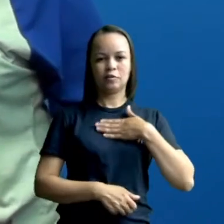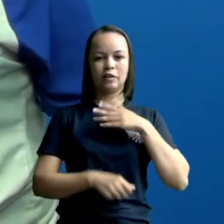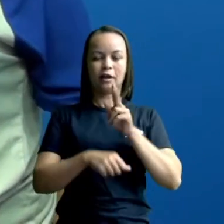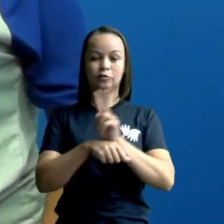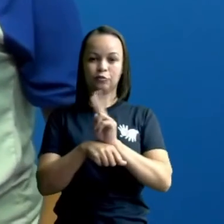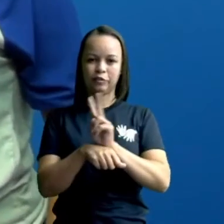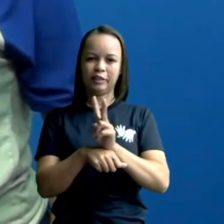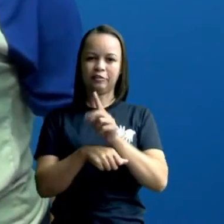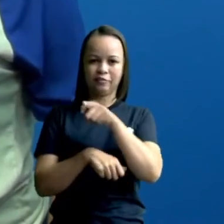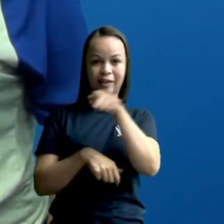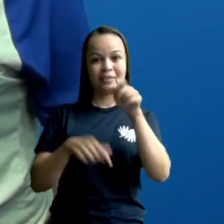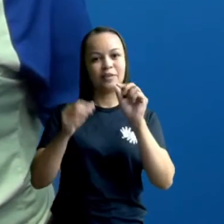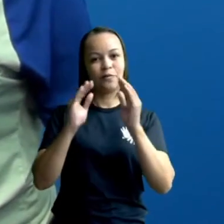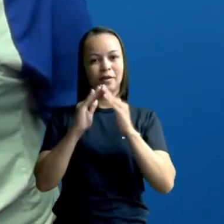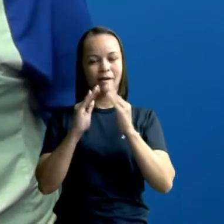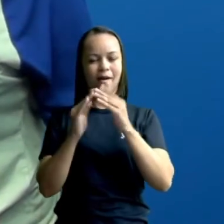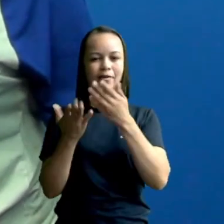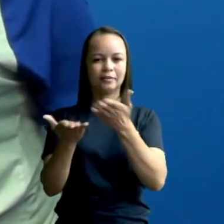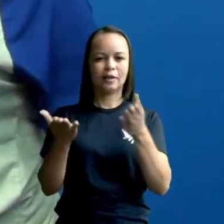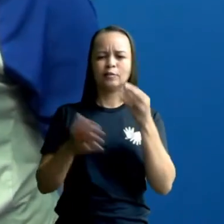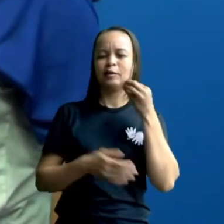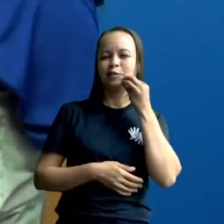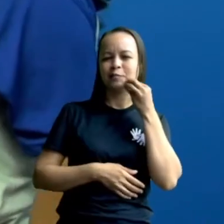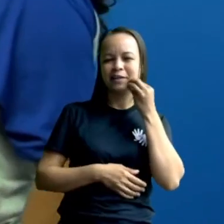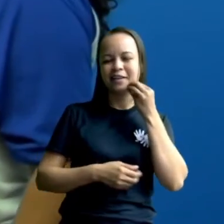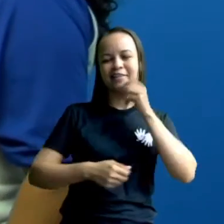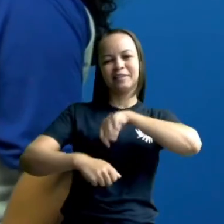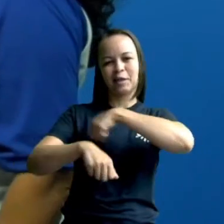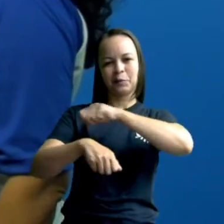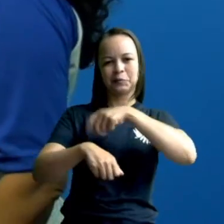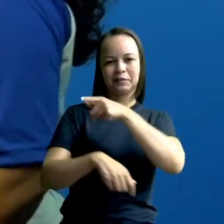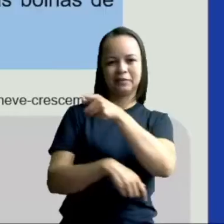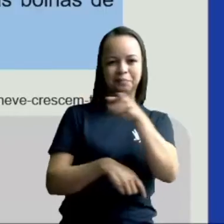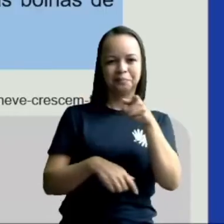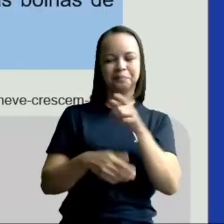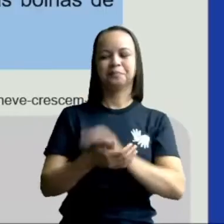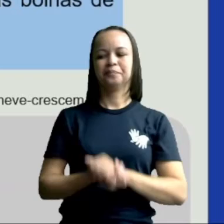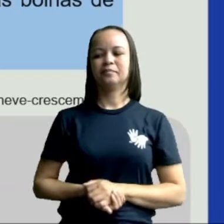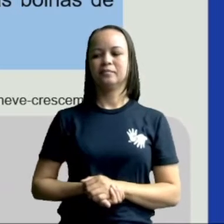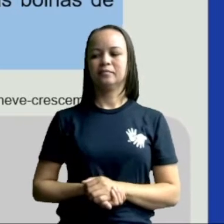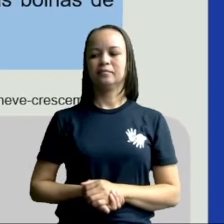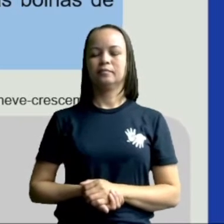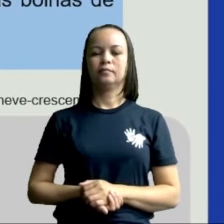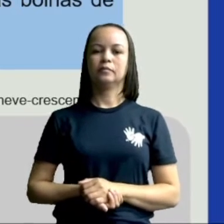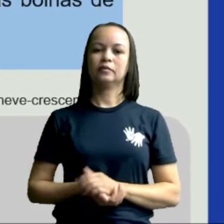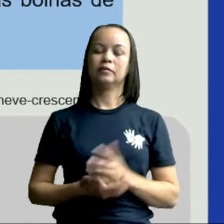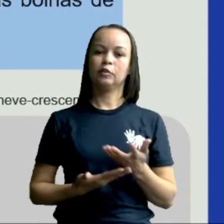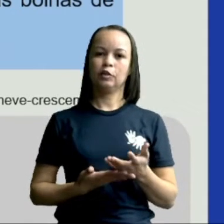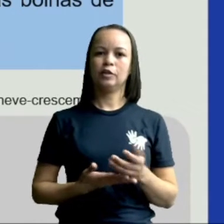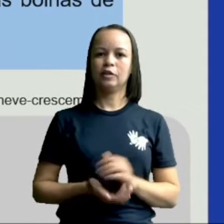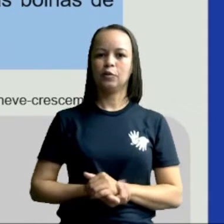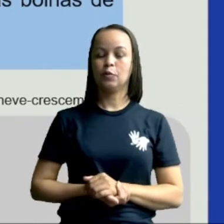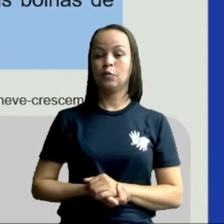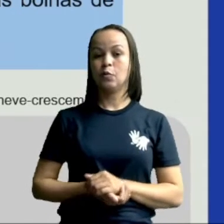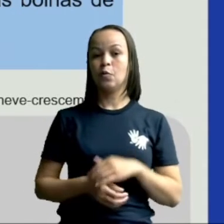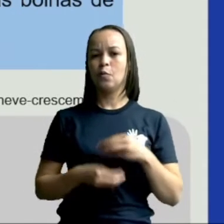em casa? Vamos lá, vamos mais para experiências na cozinha. Ó, o mistério das claras em